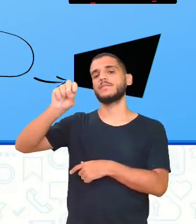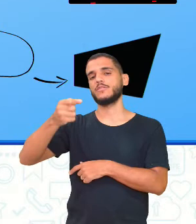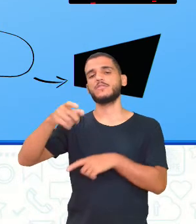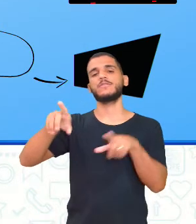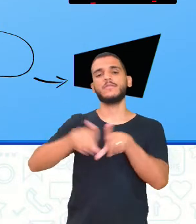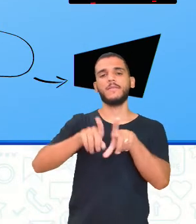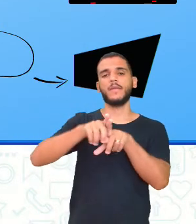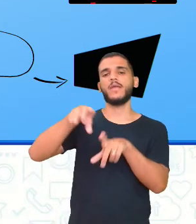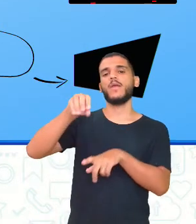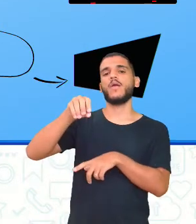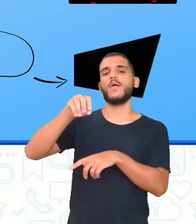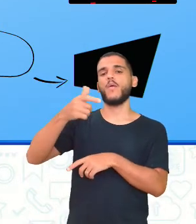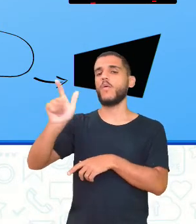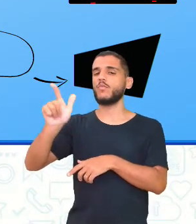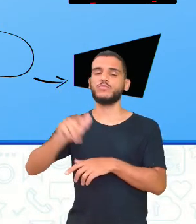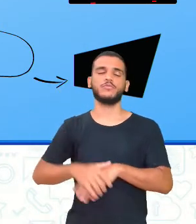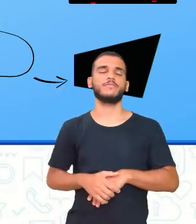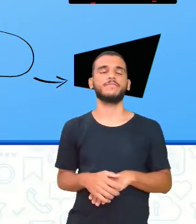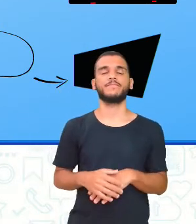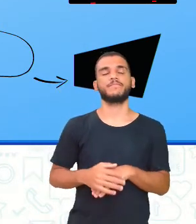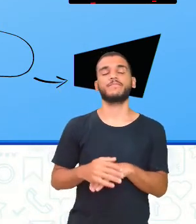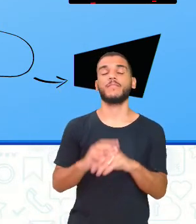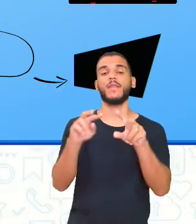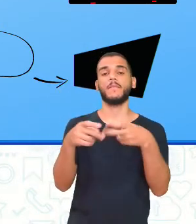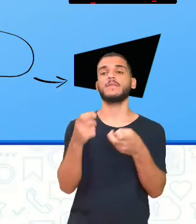no paralelogramo